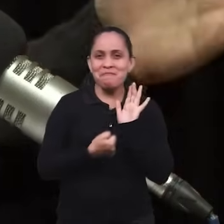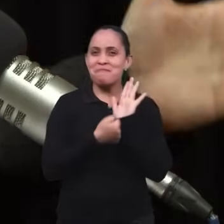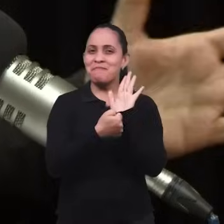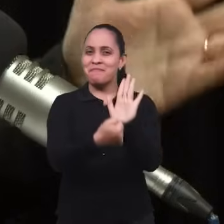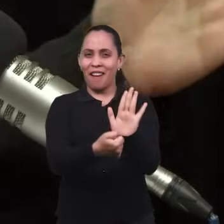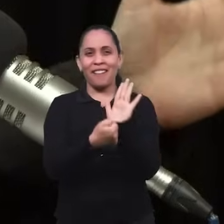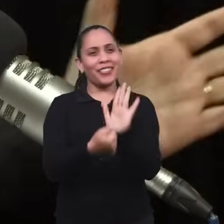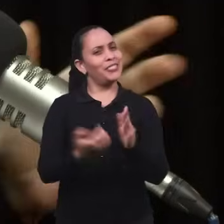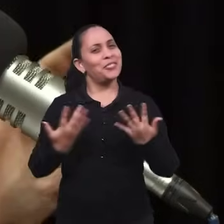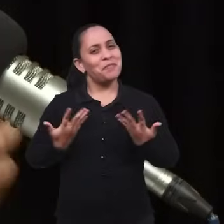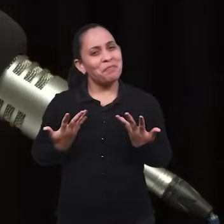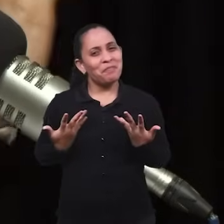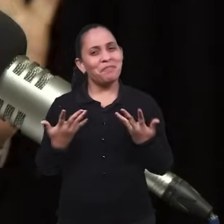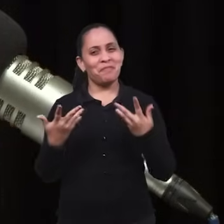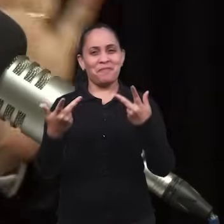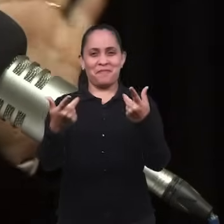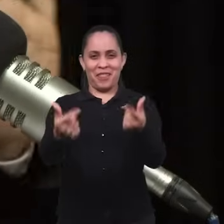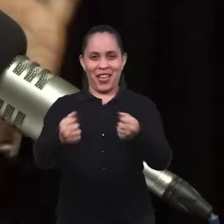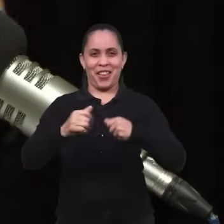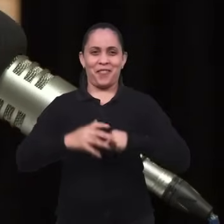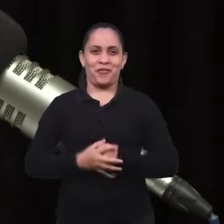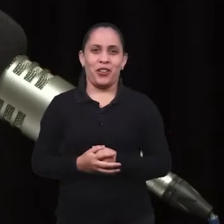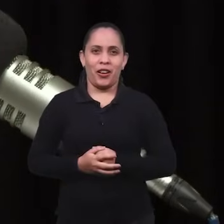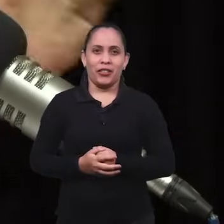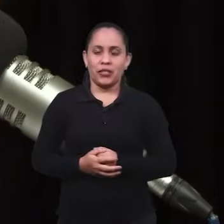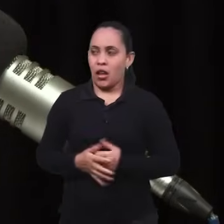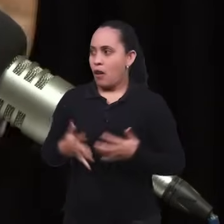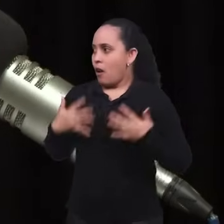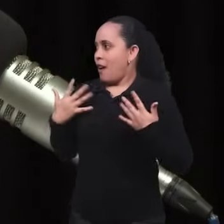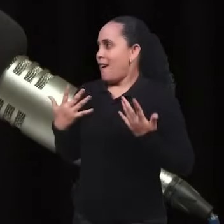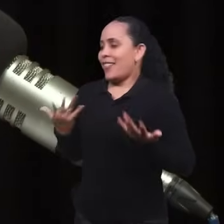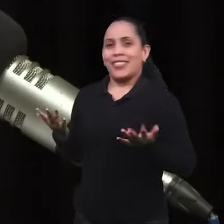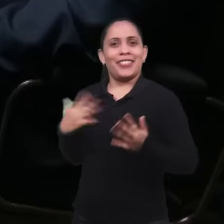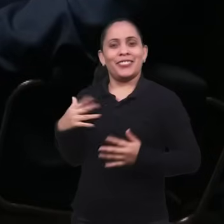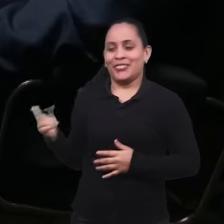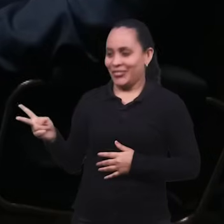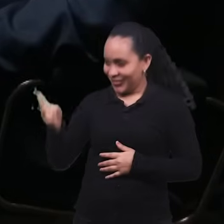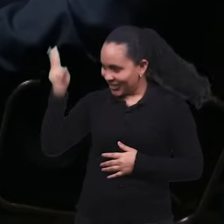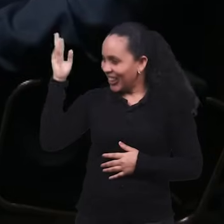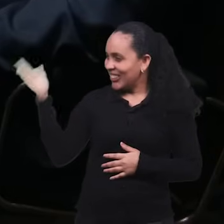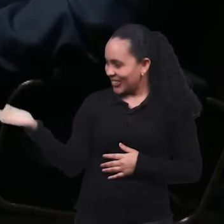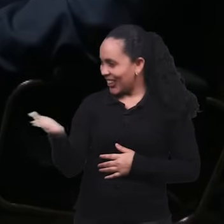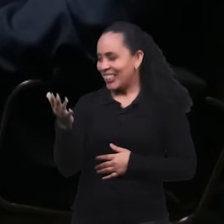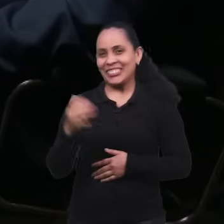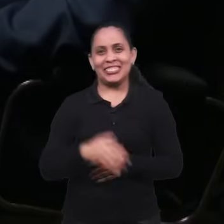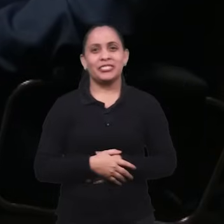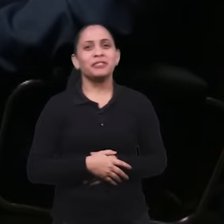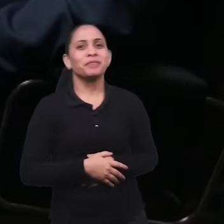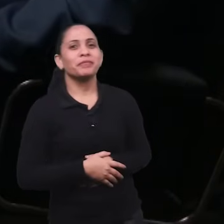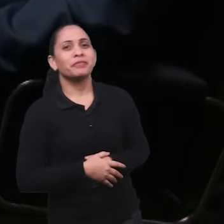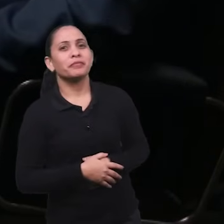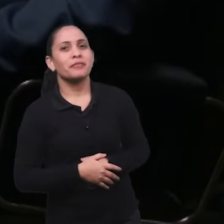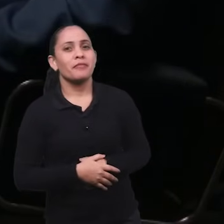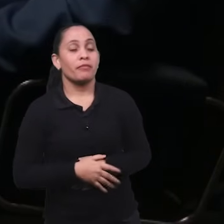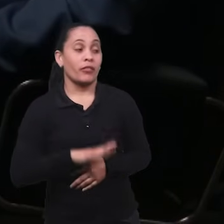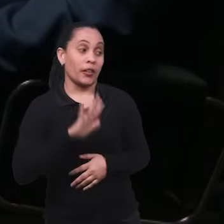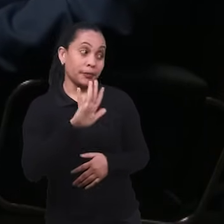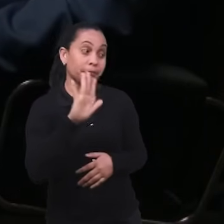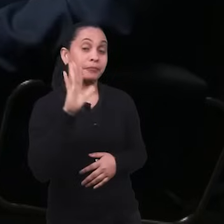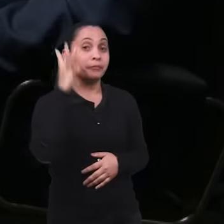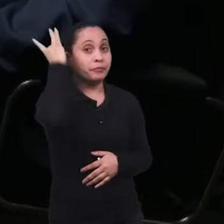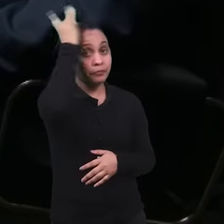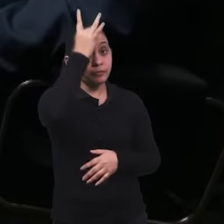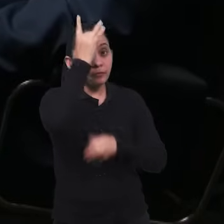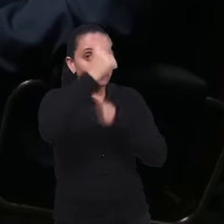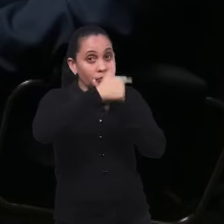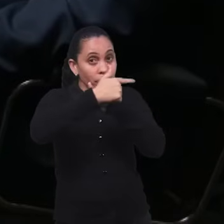ele é descoberto. Que coisa maravilhosa. Mas não vou me exaltar mais não, vou ter que continuar. Exatamente. Então, uma das